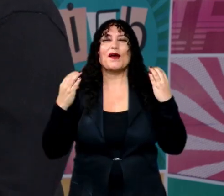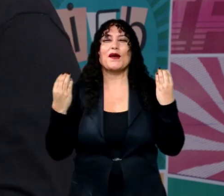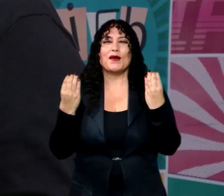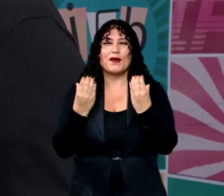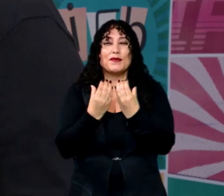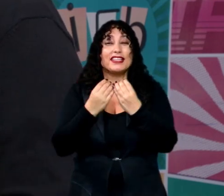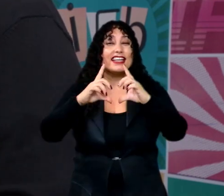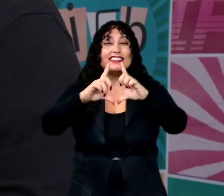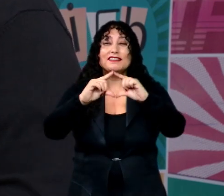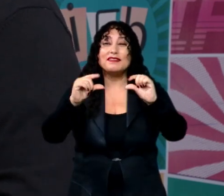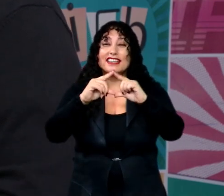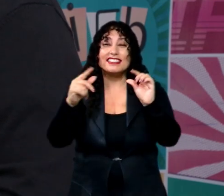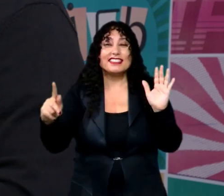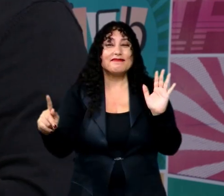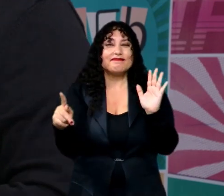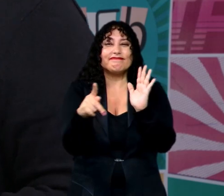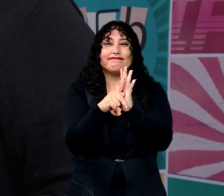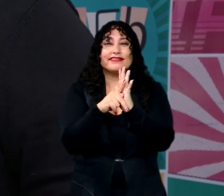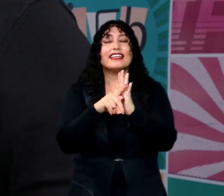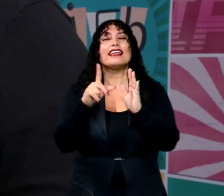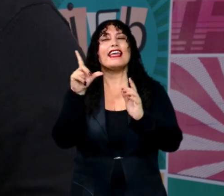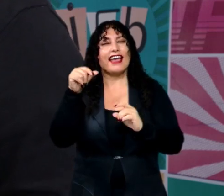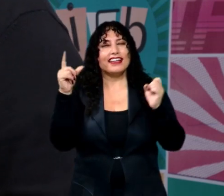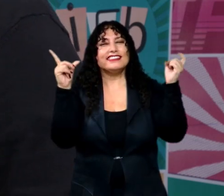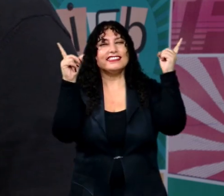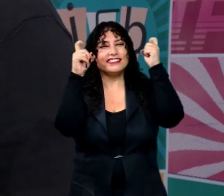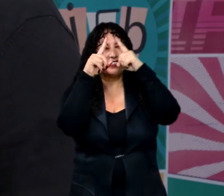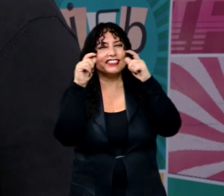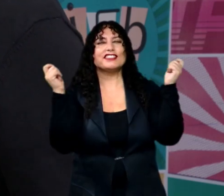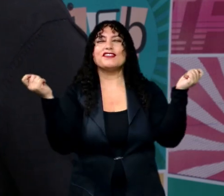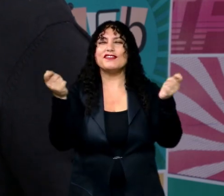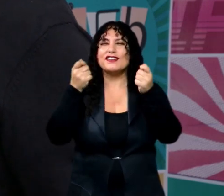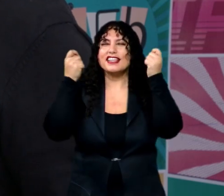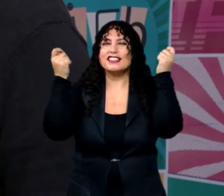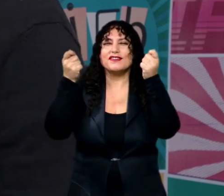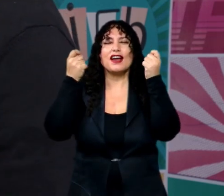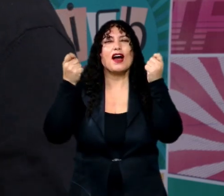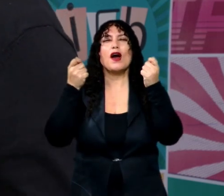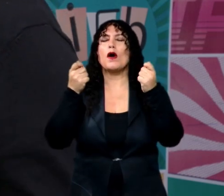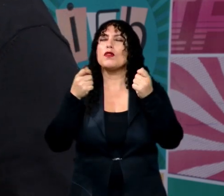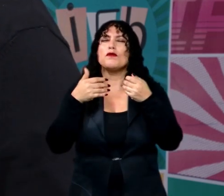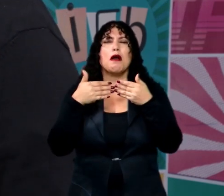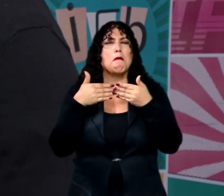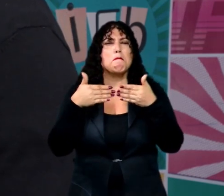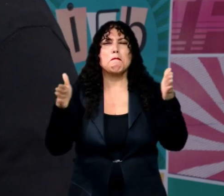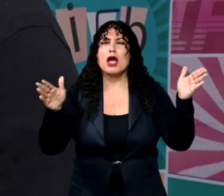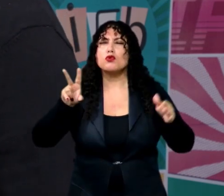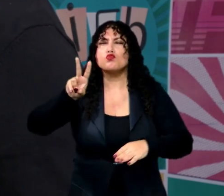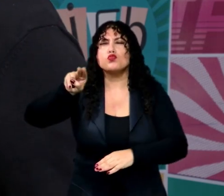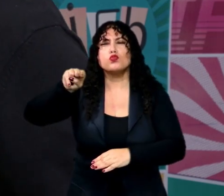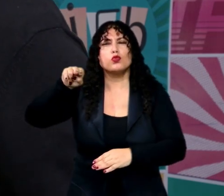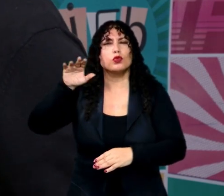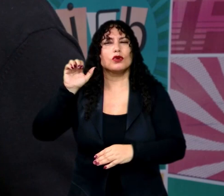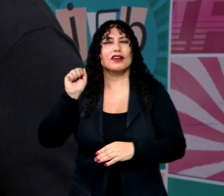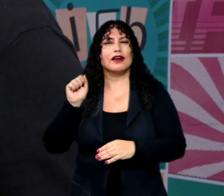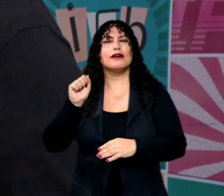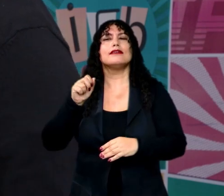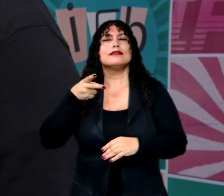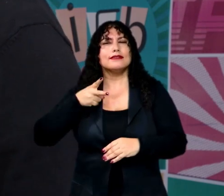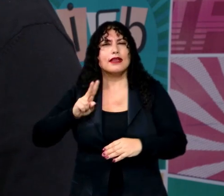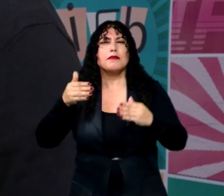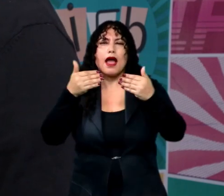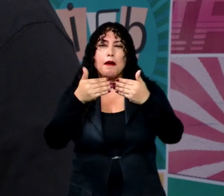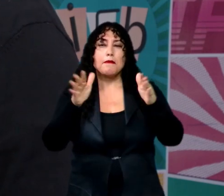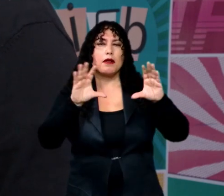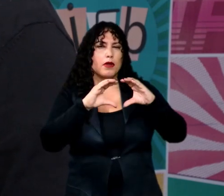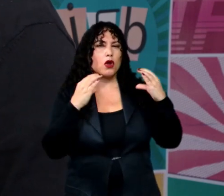de Brasília mesmo. Sim. O que é difícil, porque é um festival que nunca foi tão aberto assim. Ele sempre foi aberto para